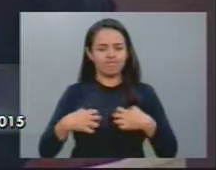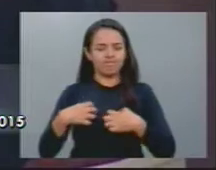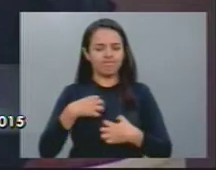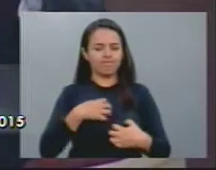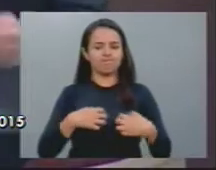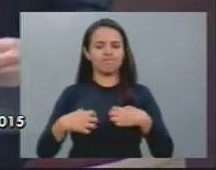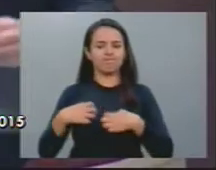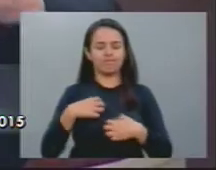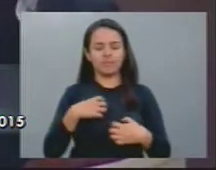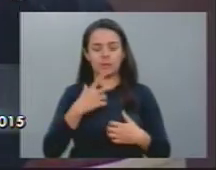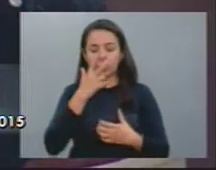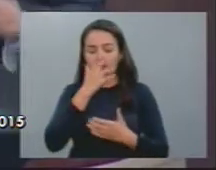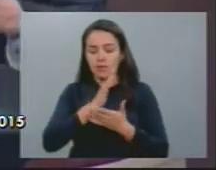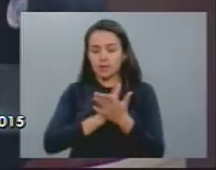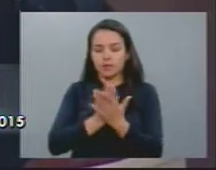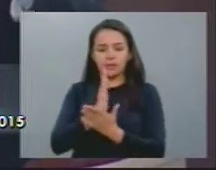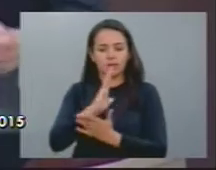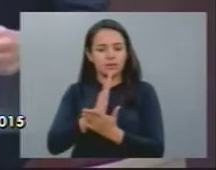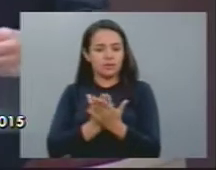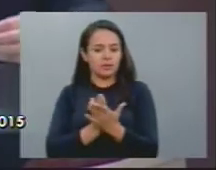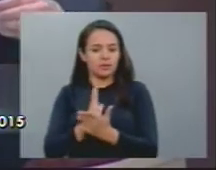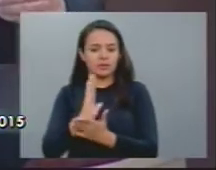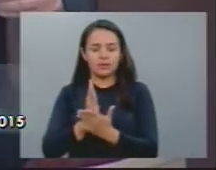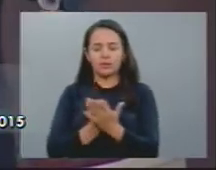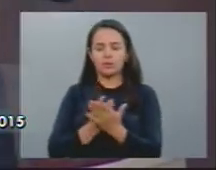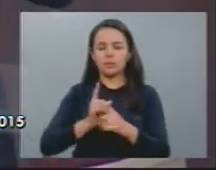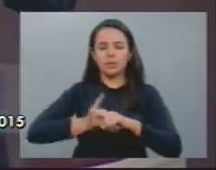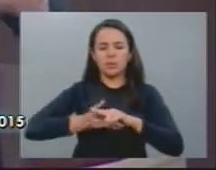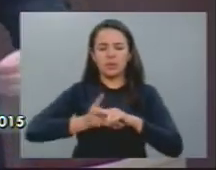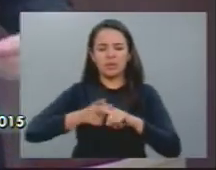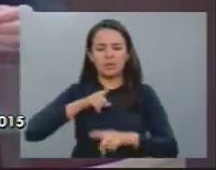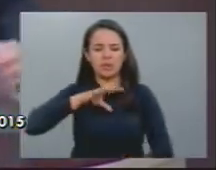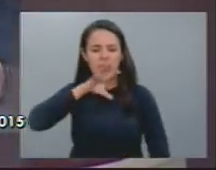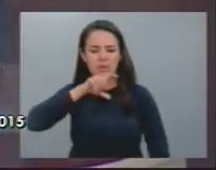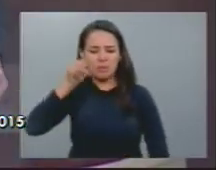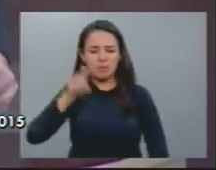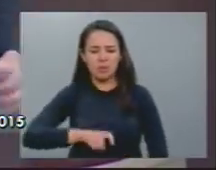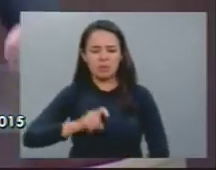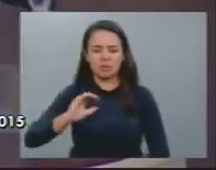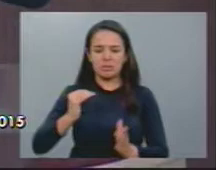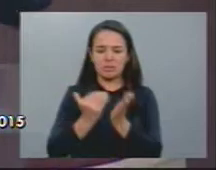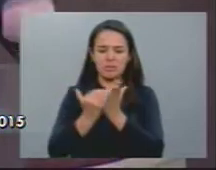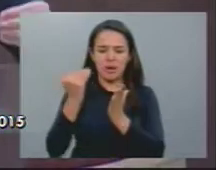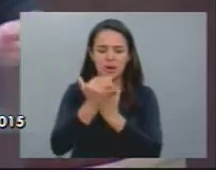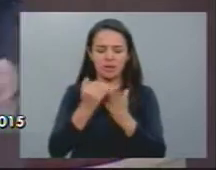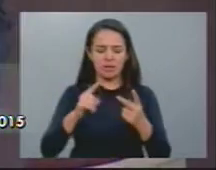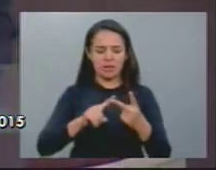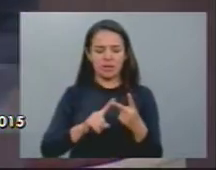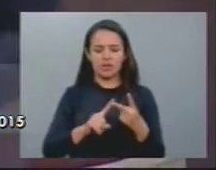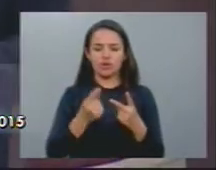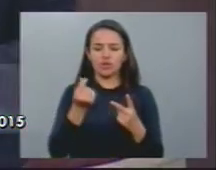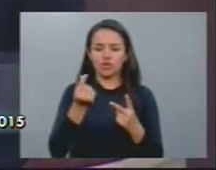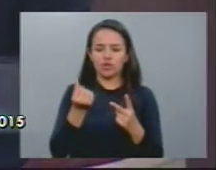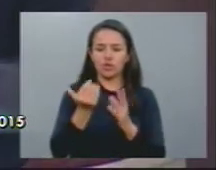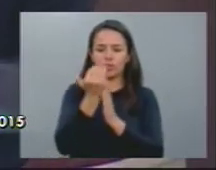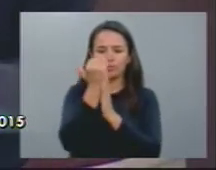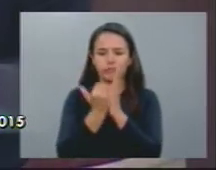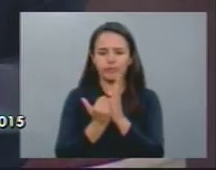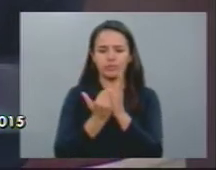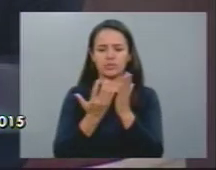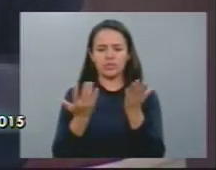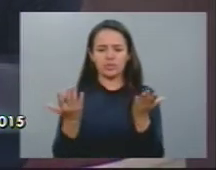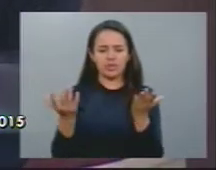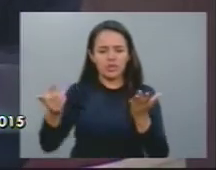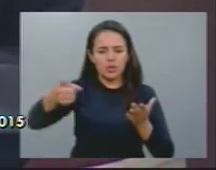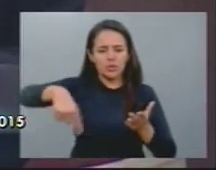sempre será a de apenar os mais pobres, de cortar os direitos sociais, de cortar o orçamento das políticas